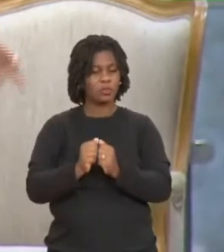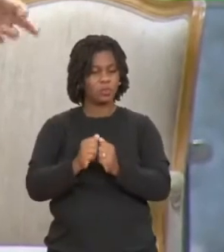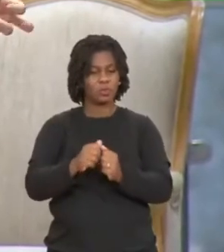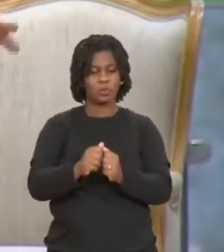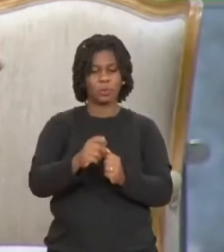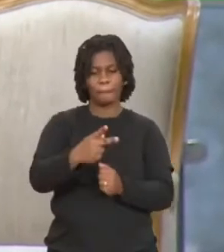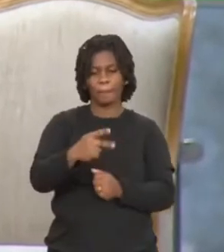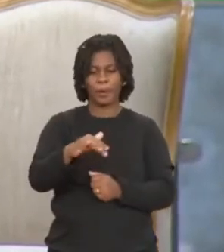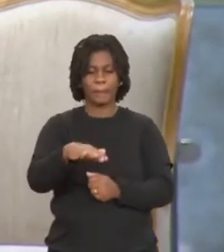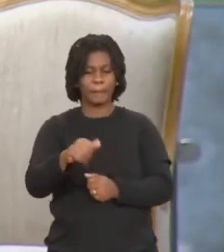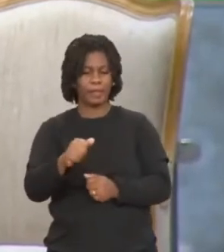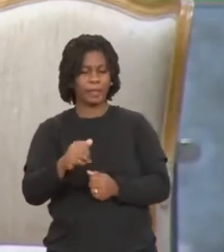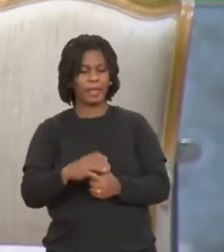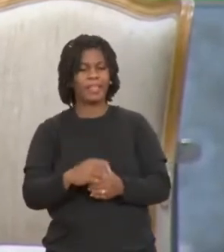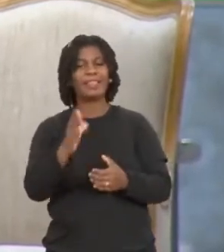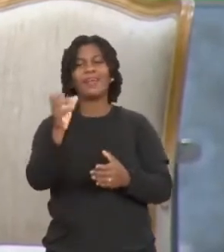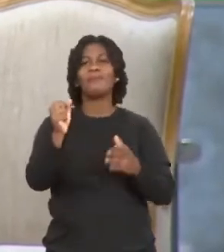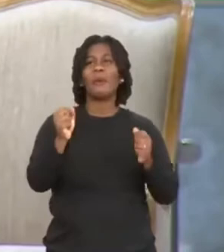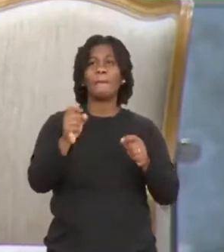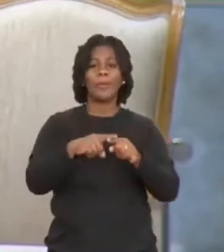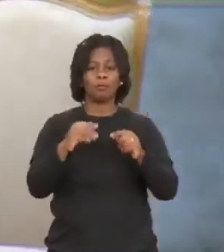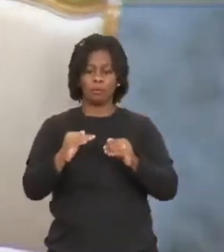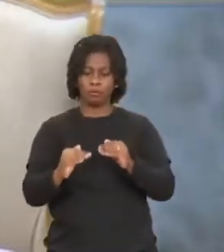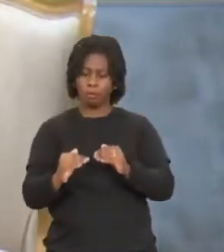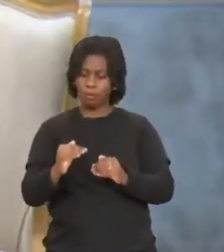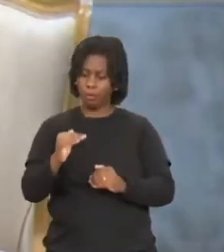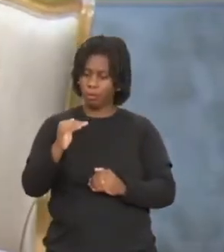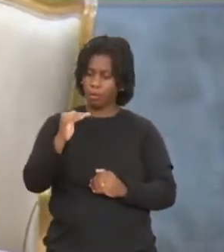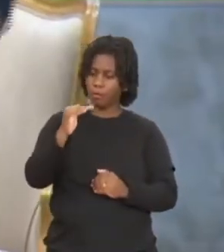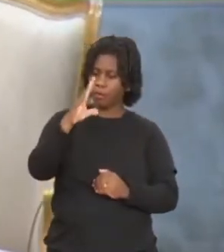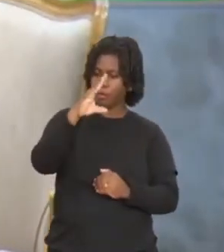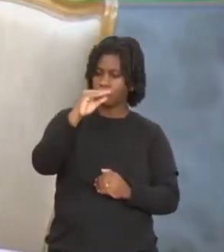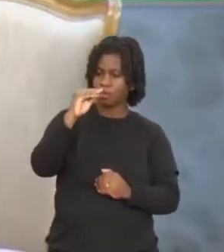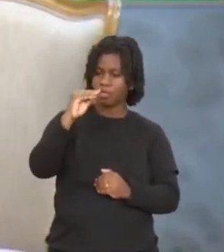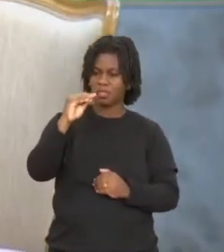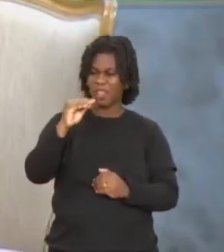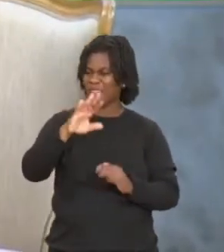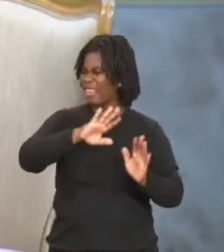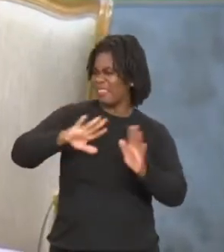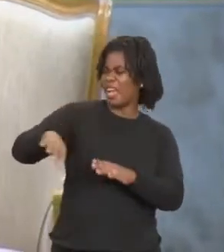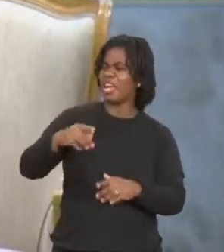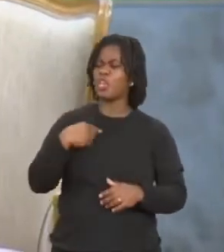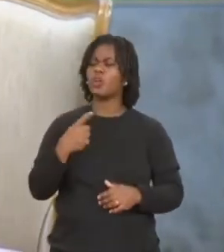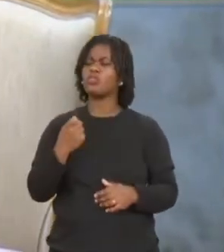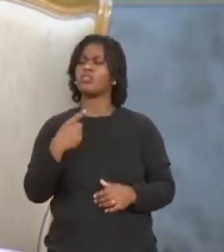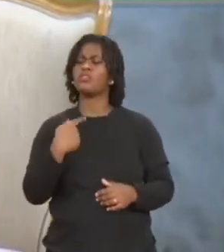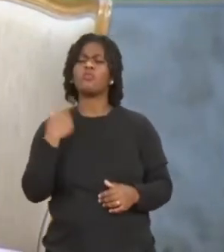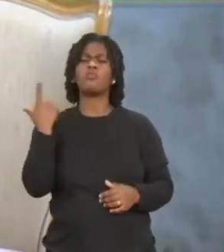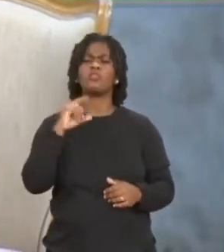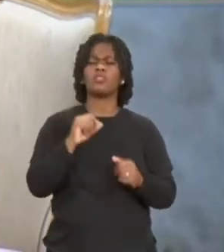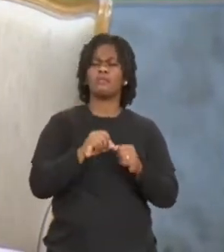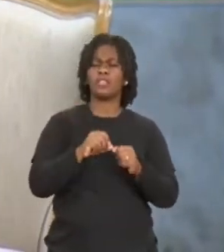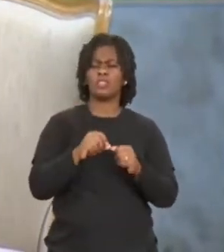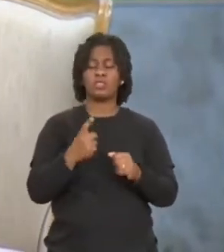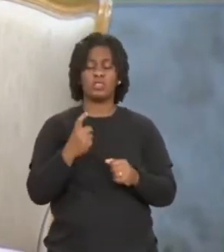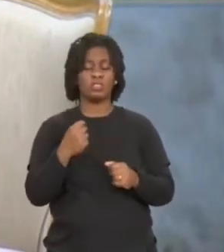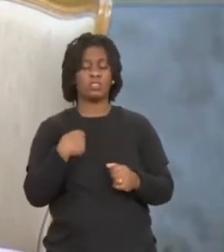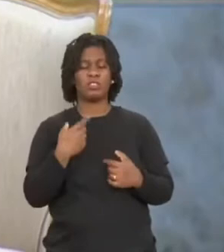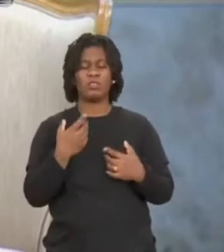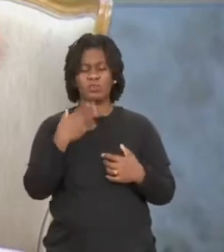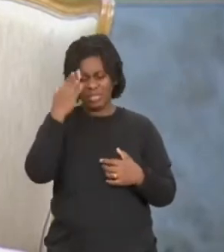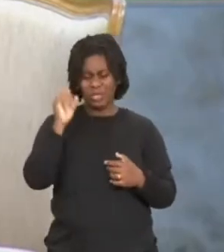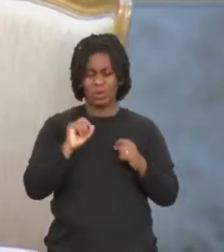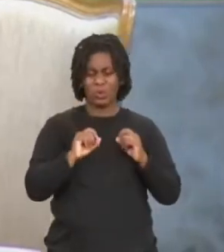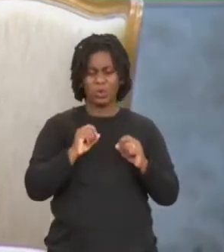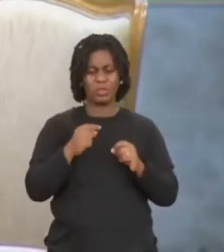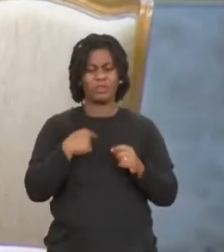mãe, quer dar as mãos, mas quando começa a crescer, desde que eu me viro, desde que eu faço o que eu quero, eu sei o que eu estou